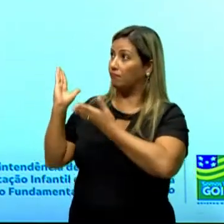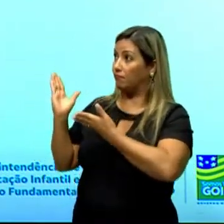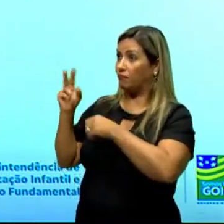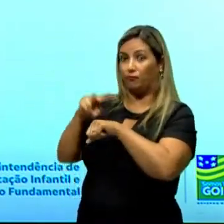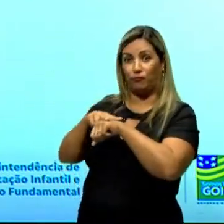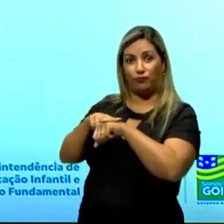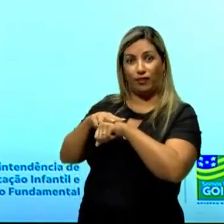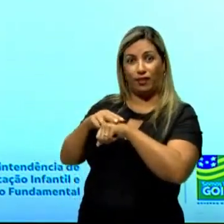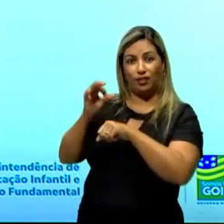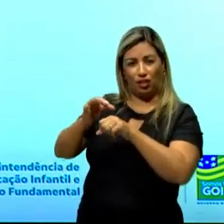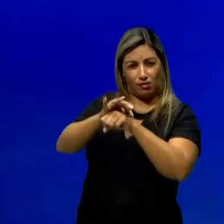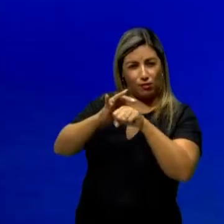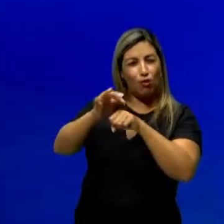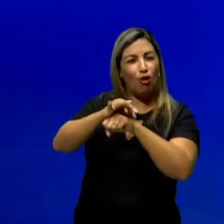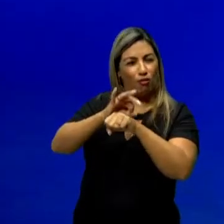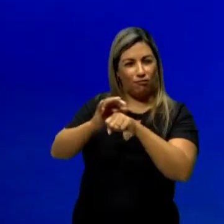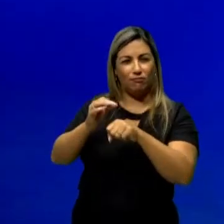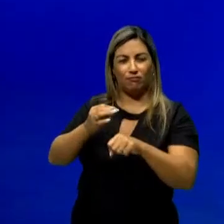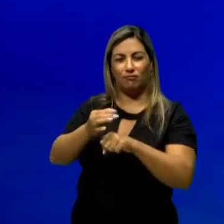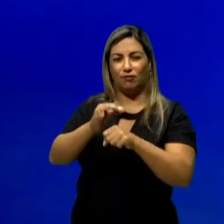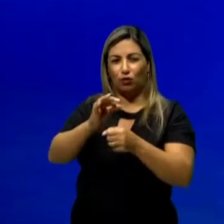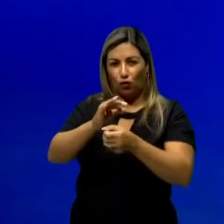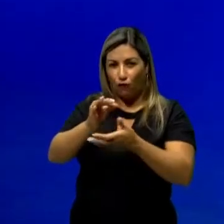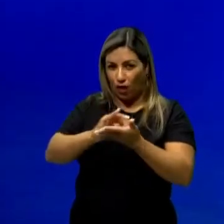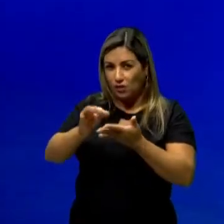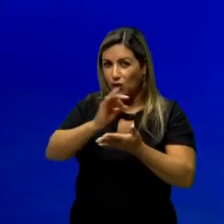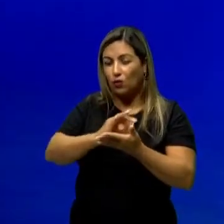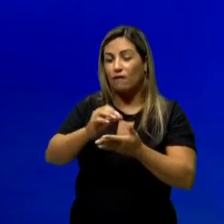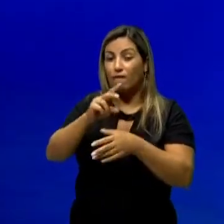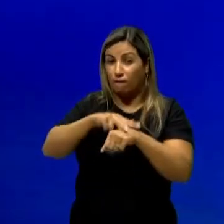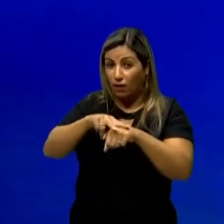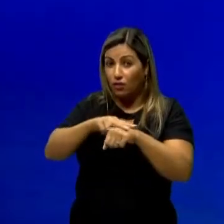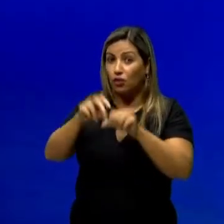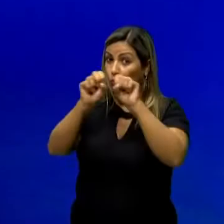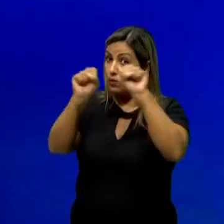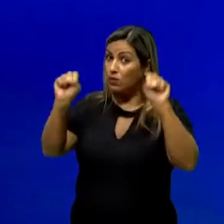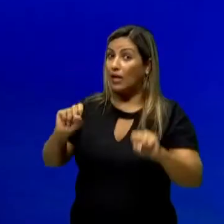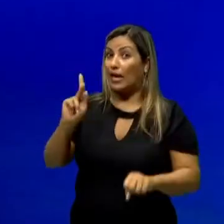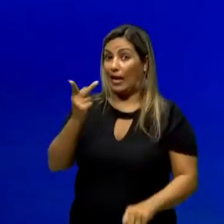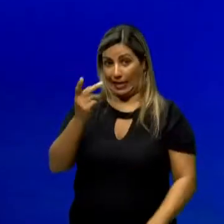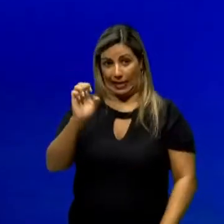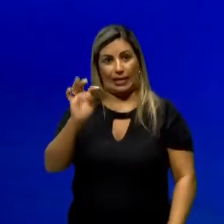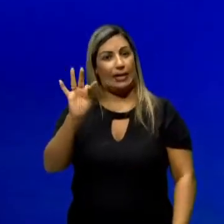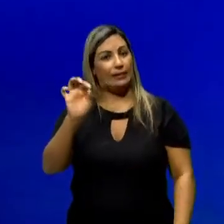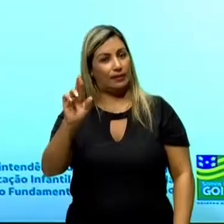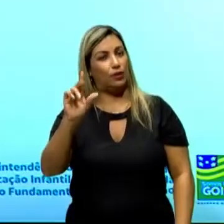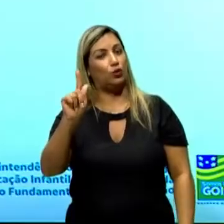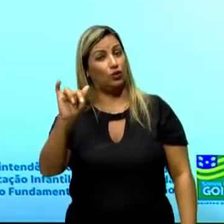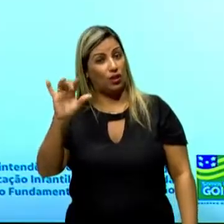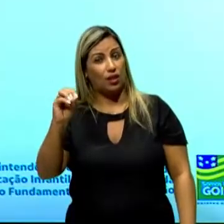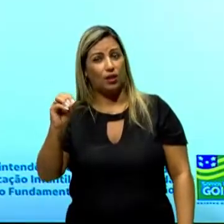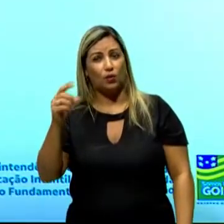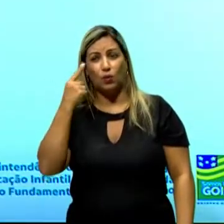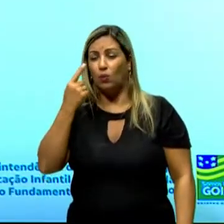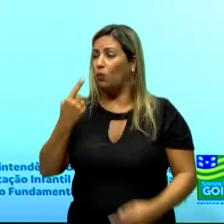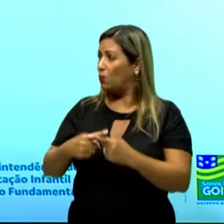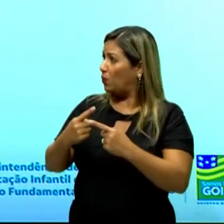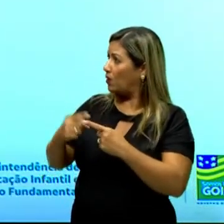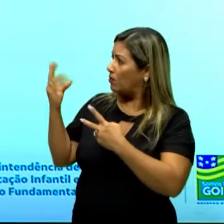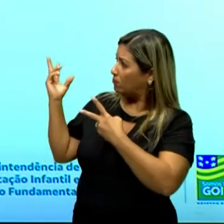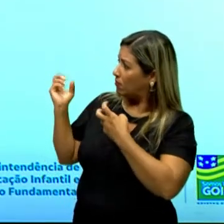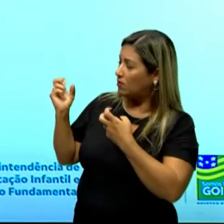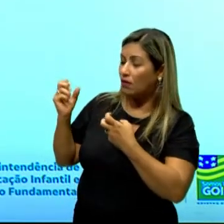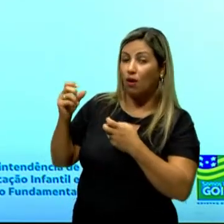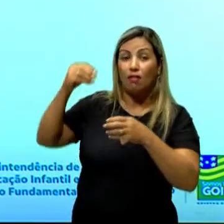esse pote de azeitonas, eu posso considerar como um sistema heterogêneo, porque eu tenho a solução em que estão